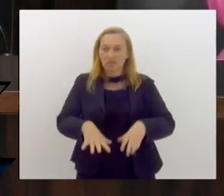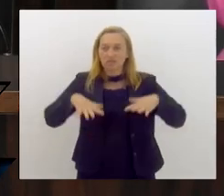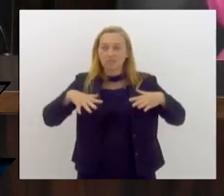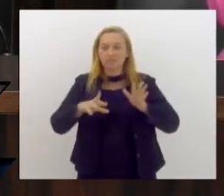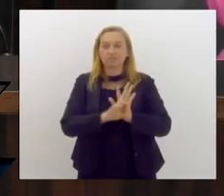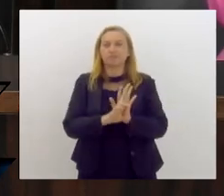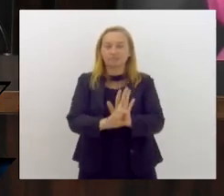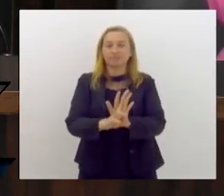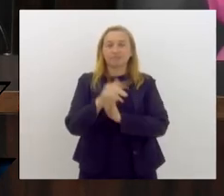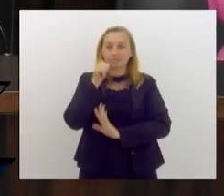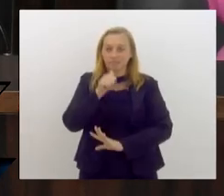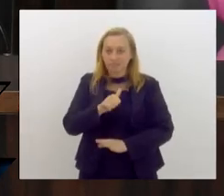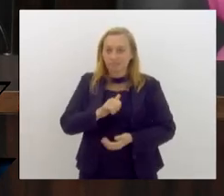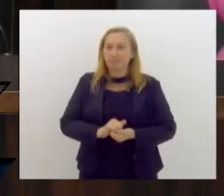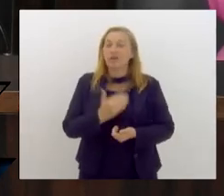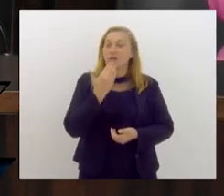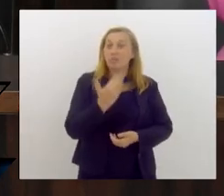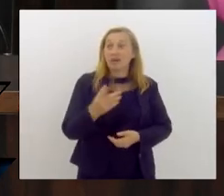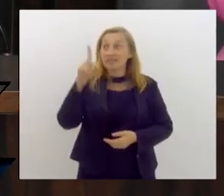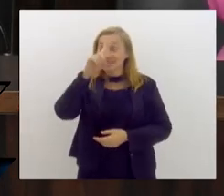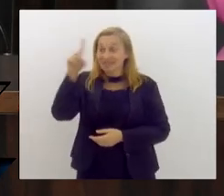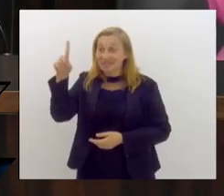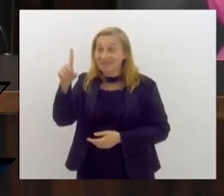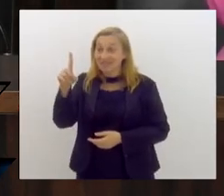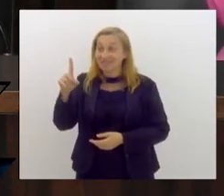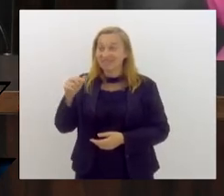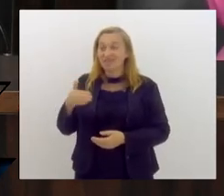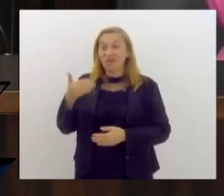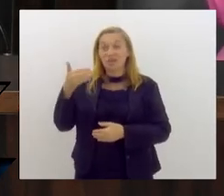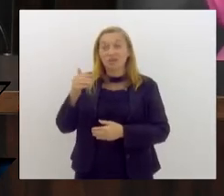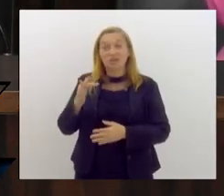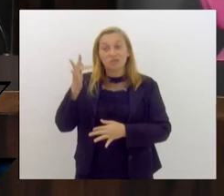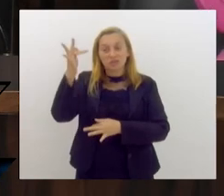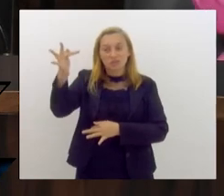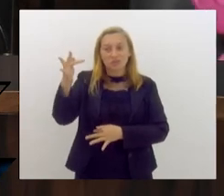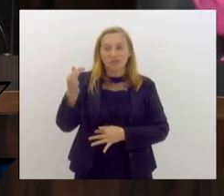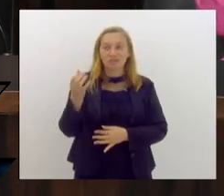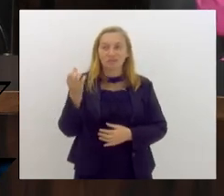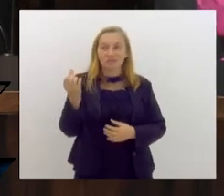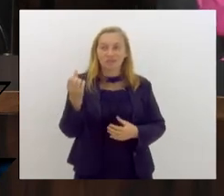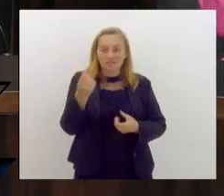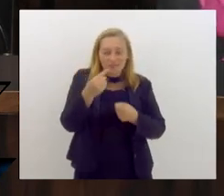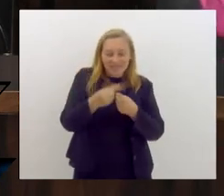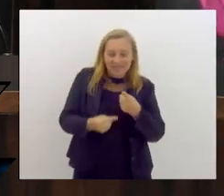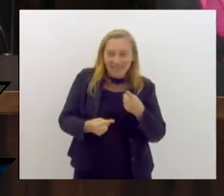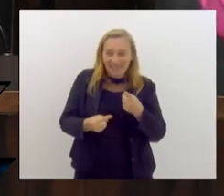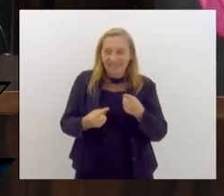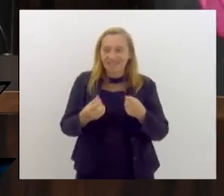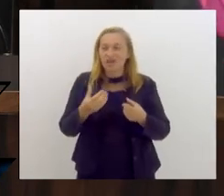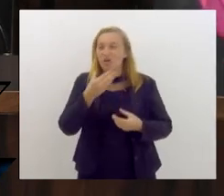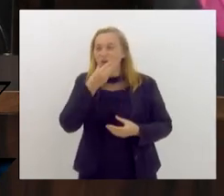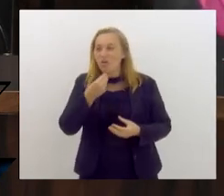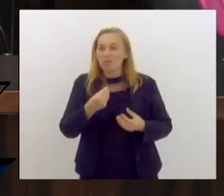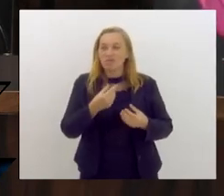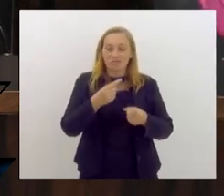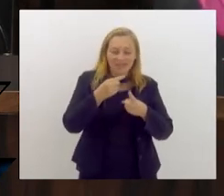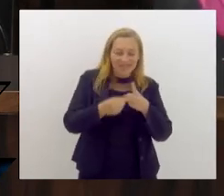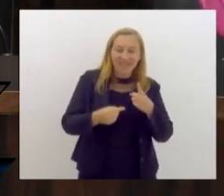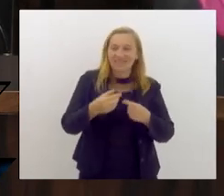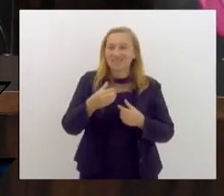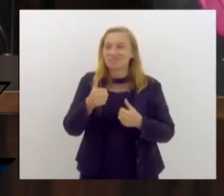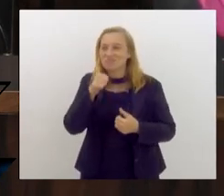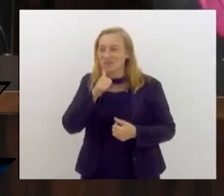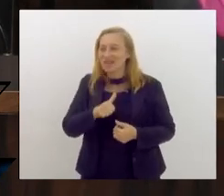as mulheres, que eu peço a Deus que seja lá na frente, que seja meio a meio, certo? Seja meio a meio,